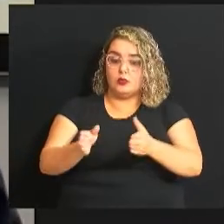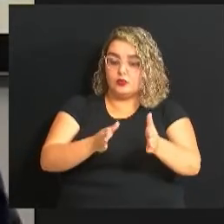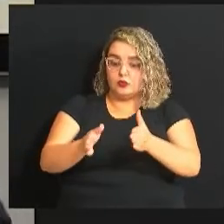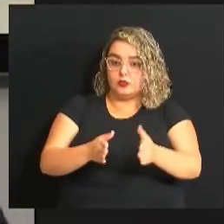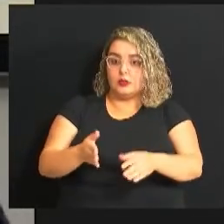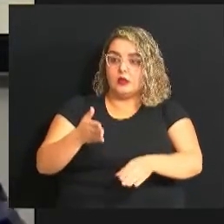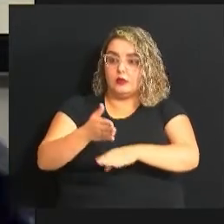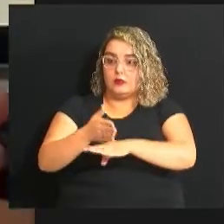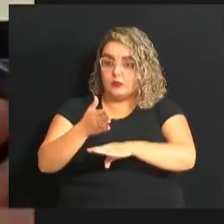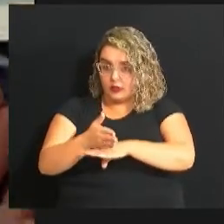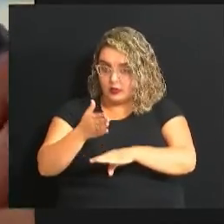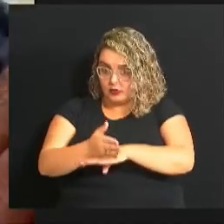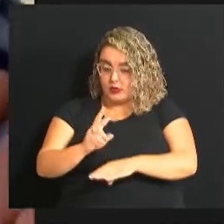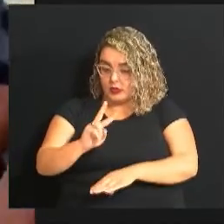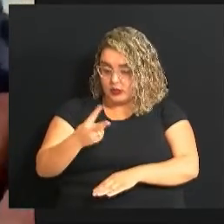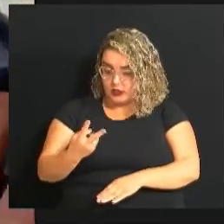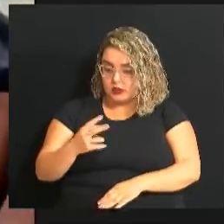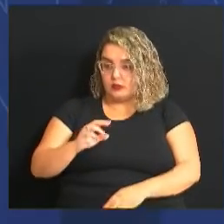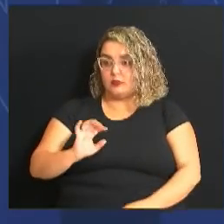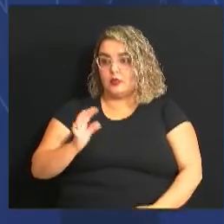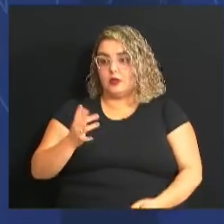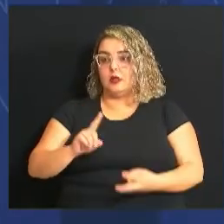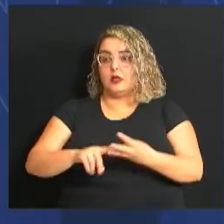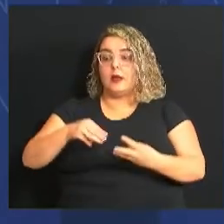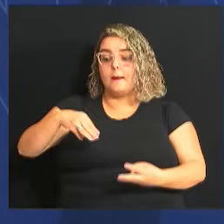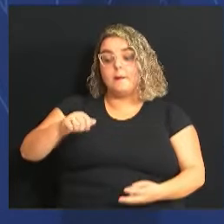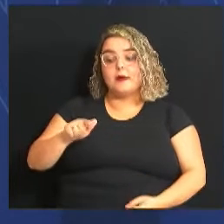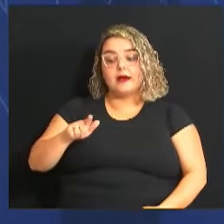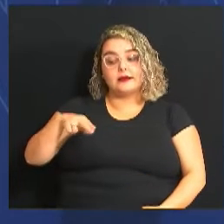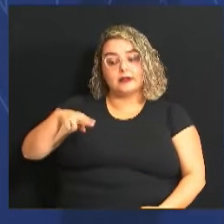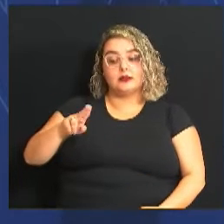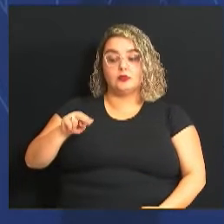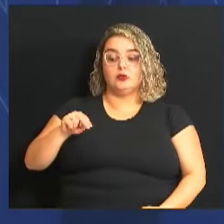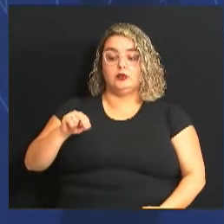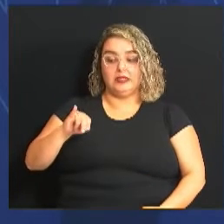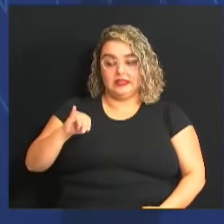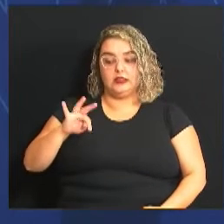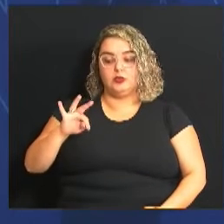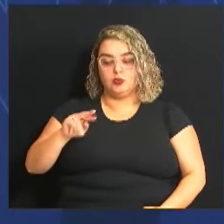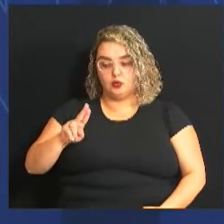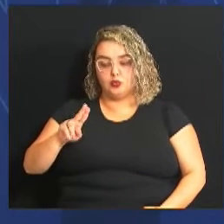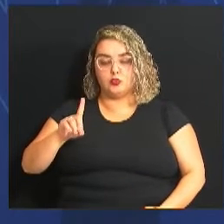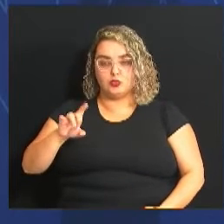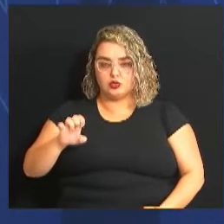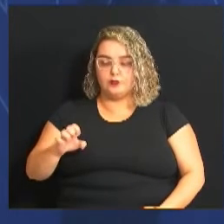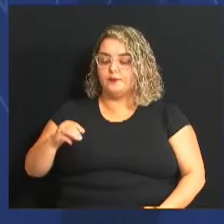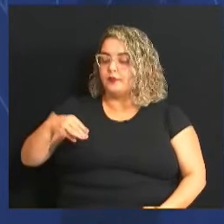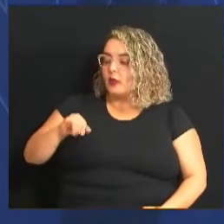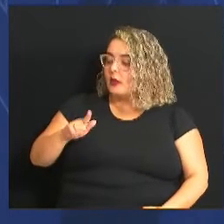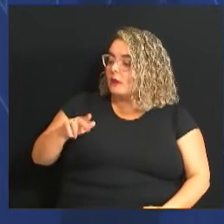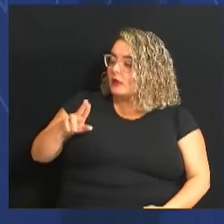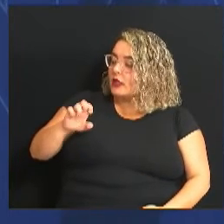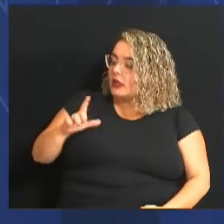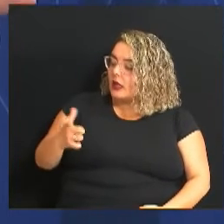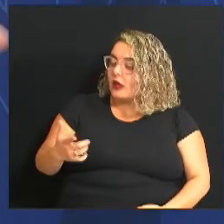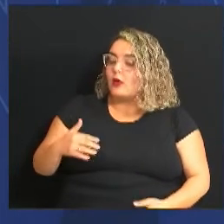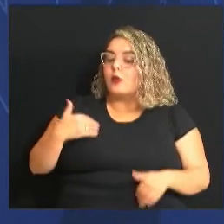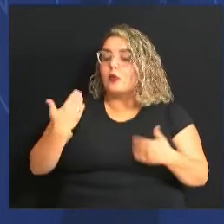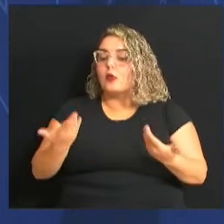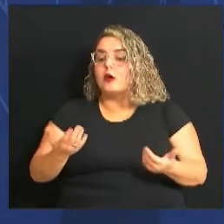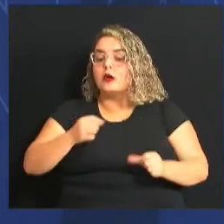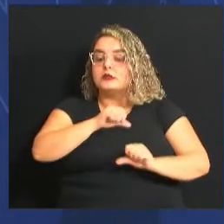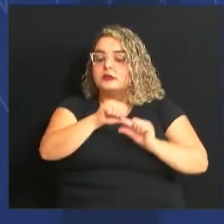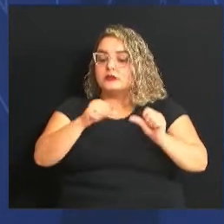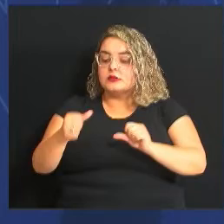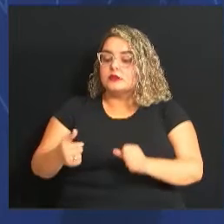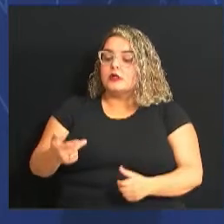e magnitude. Miguel, quando que as transformações que são típicas da idade, que nós